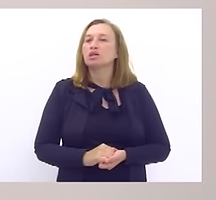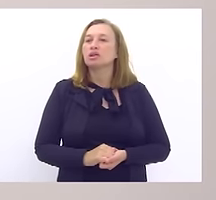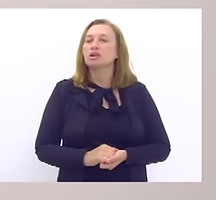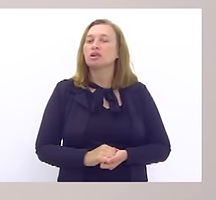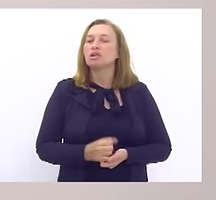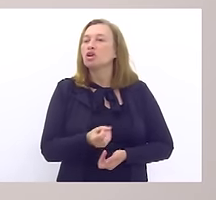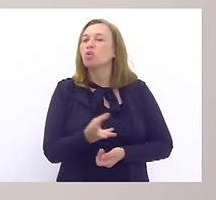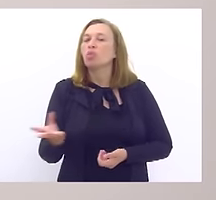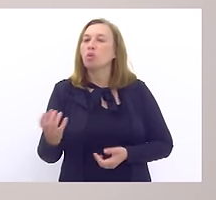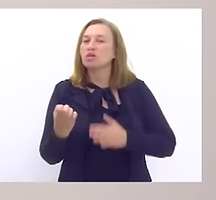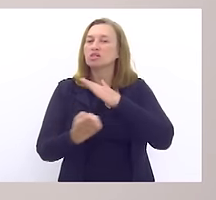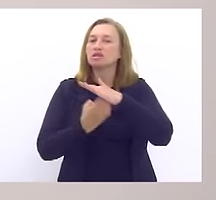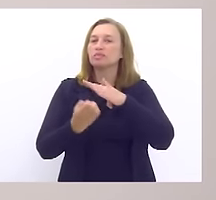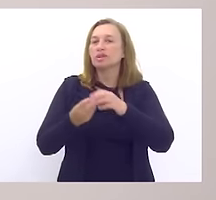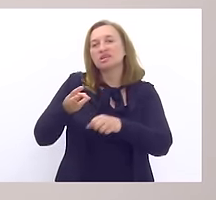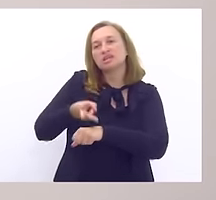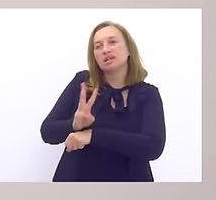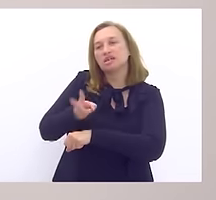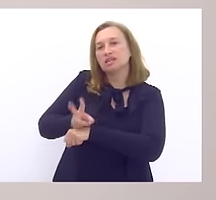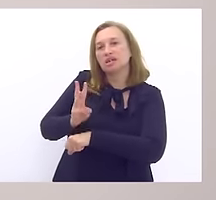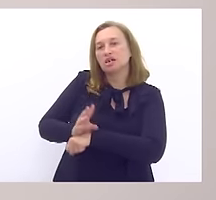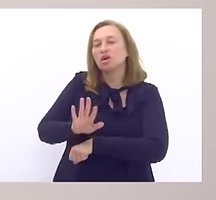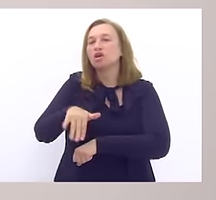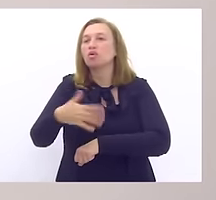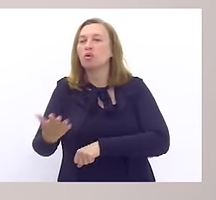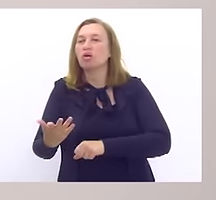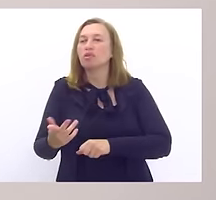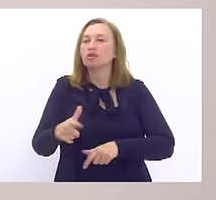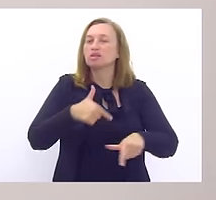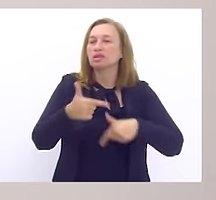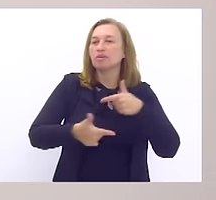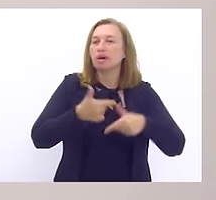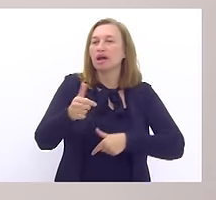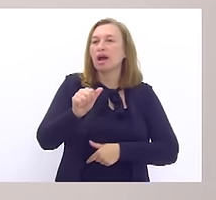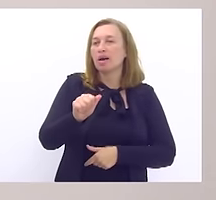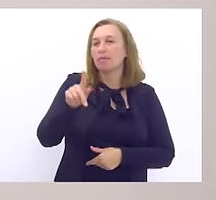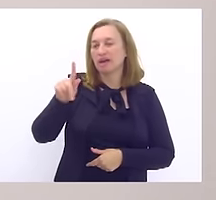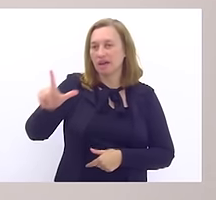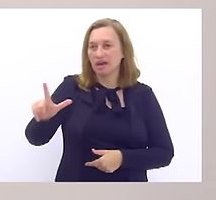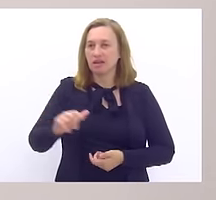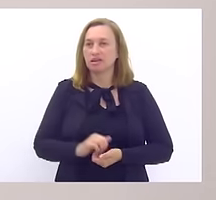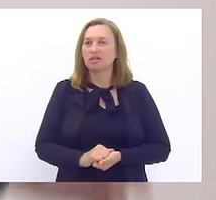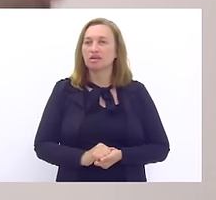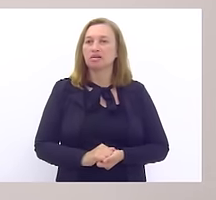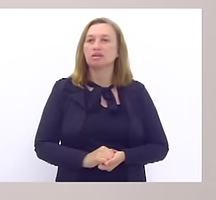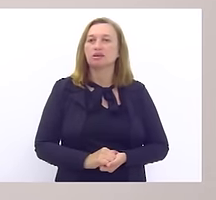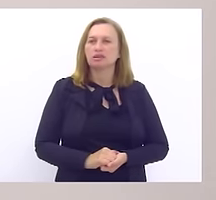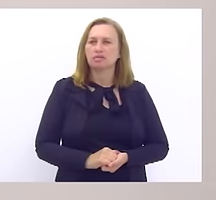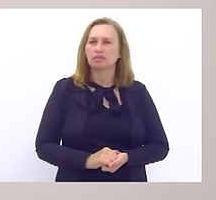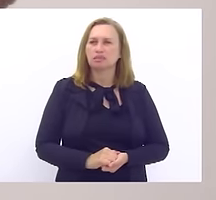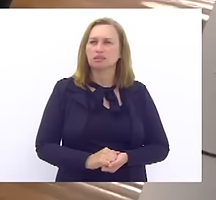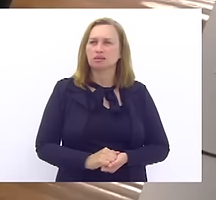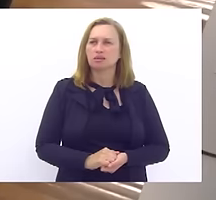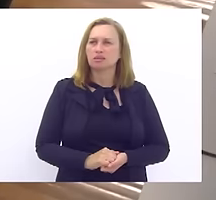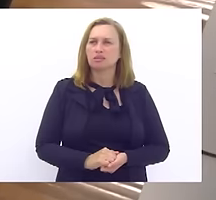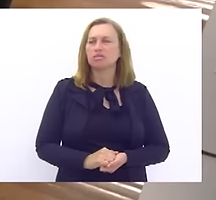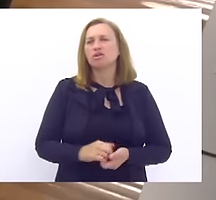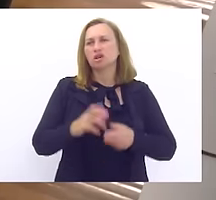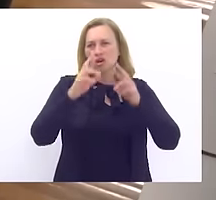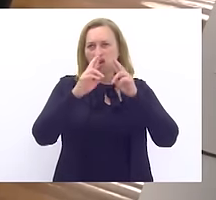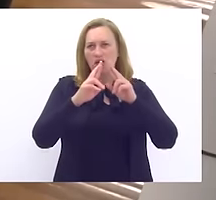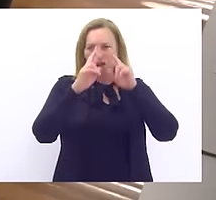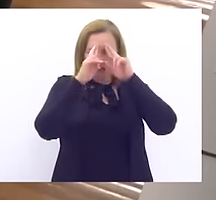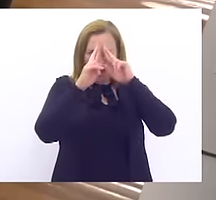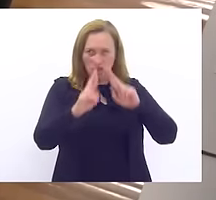quantas empresas terceirizadas e quais trabalham para pele eu vou pedir uma excelência